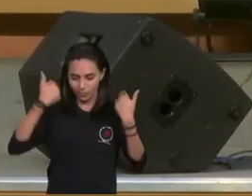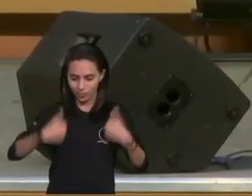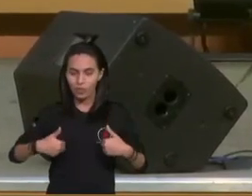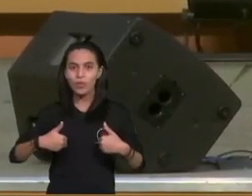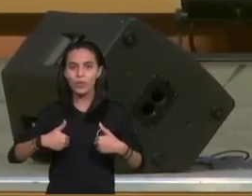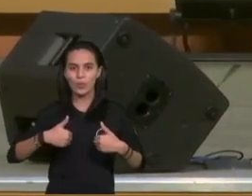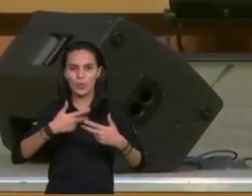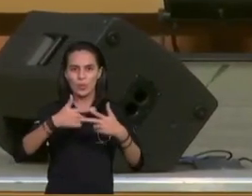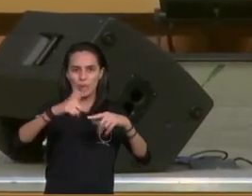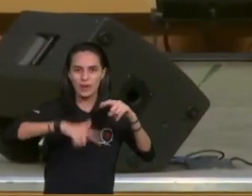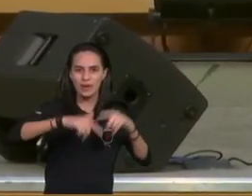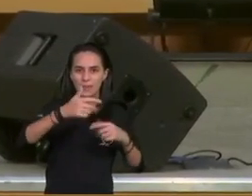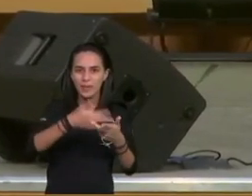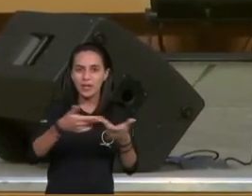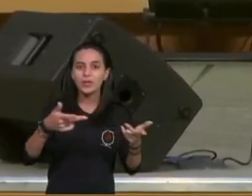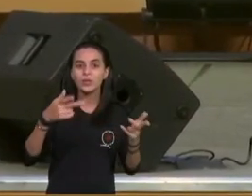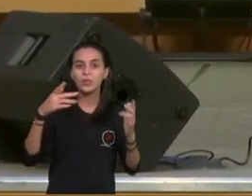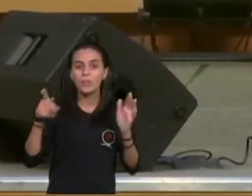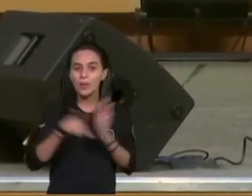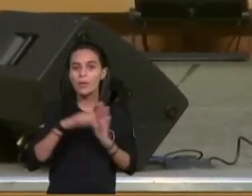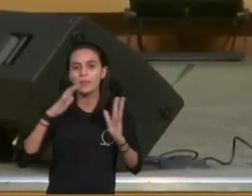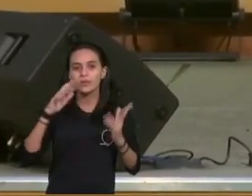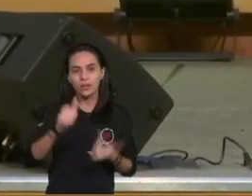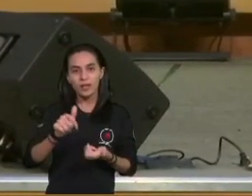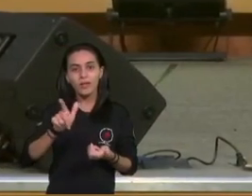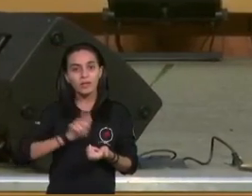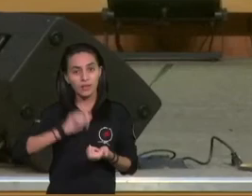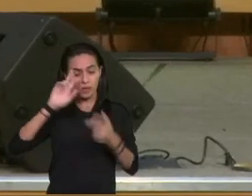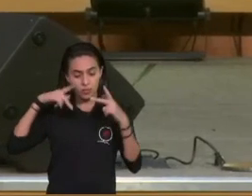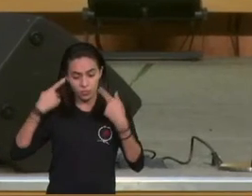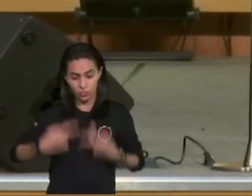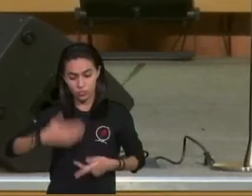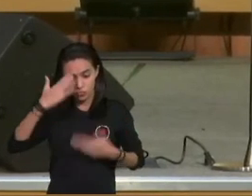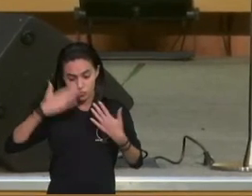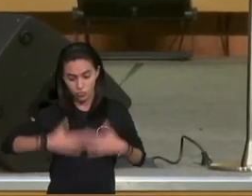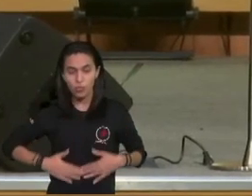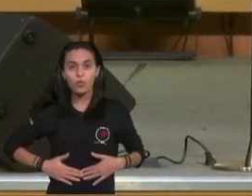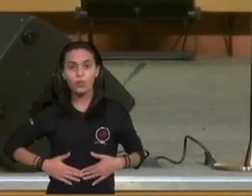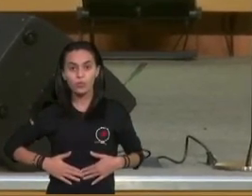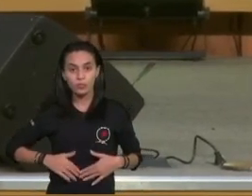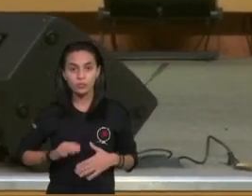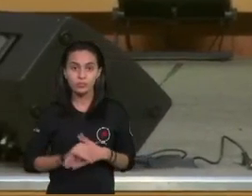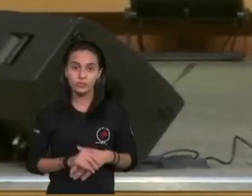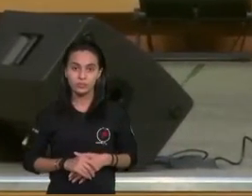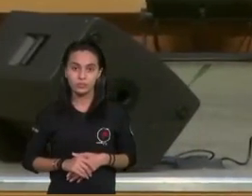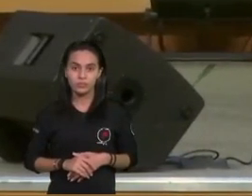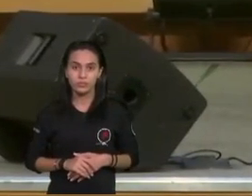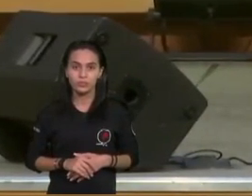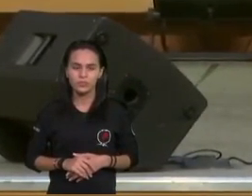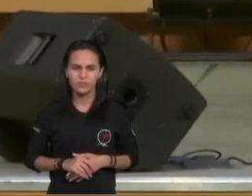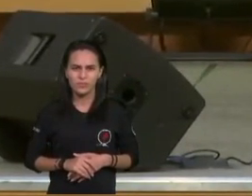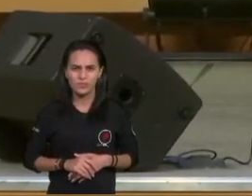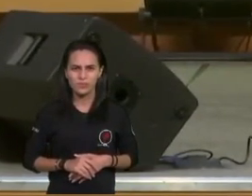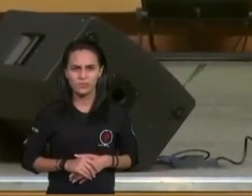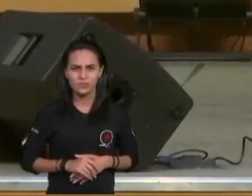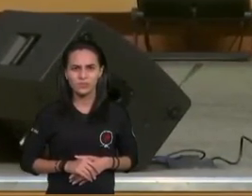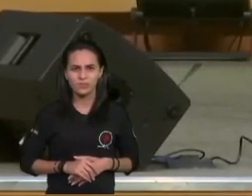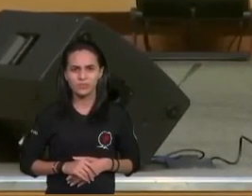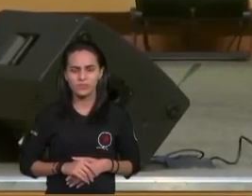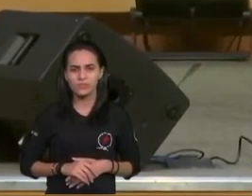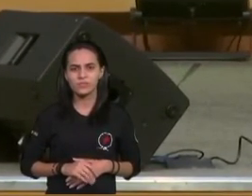os elementos químicos da terra estão no corpo humano qual o terreno assim são os terrenos bom